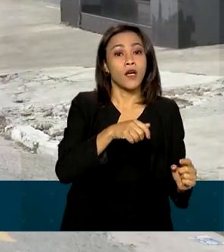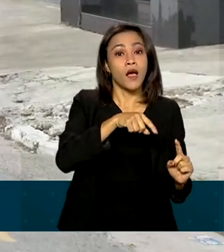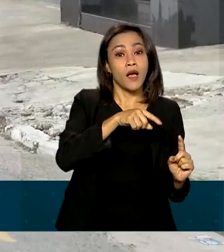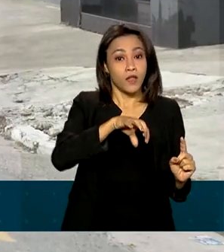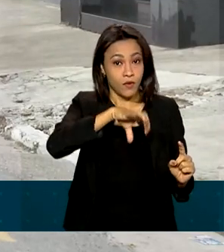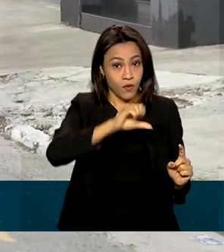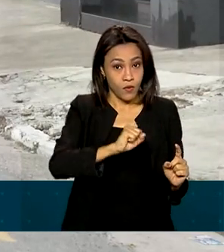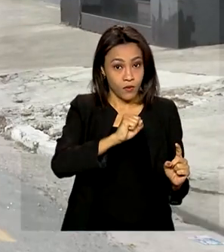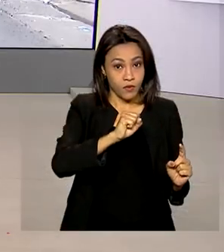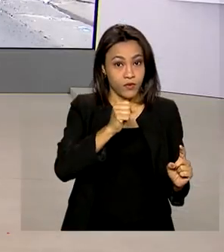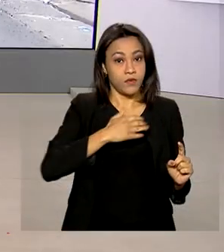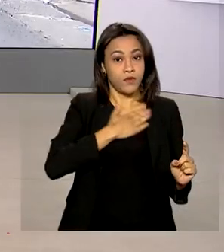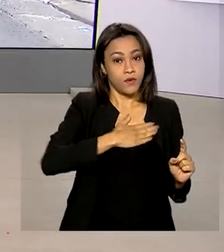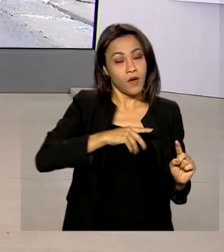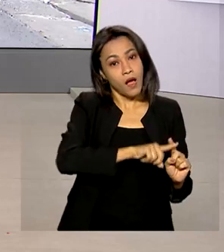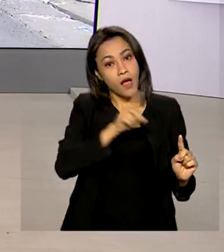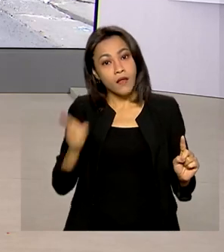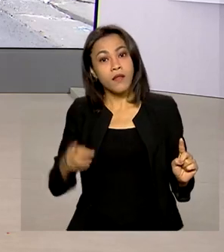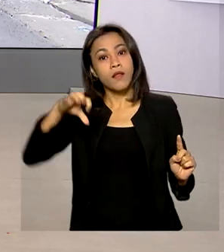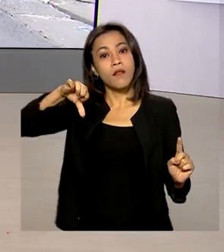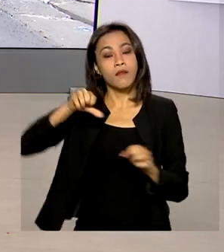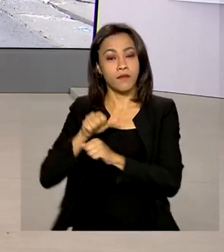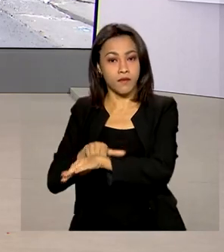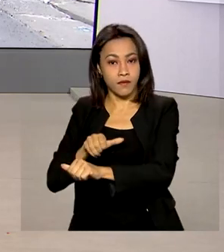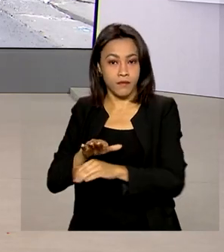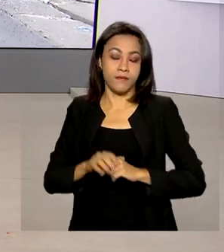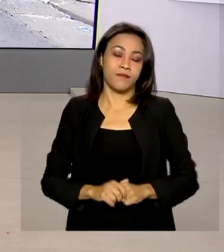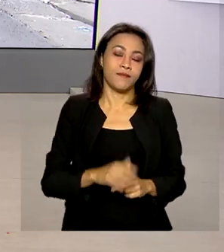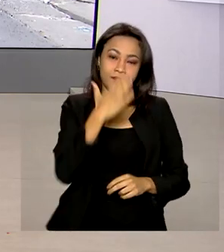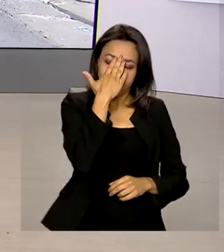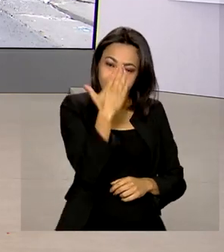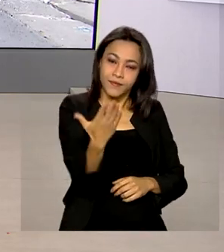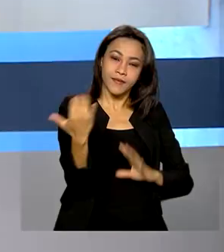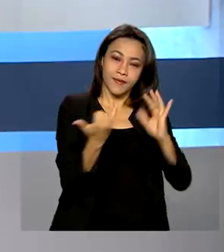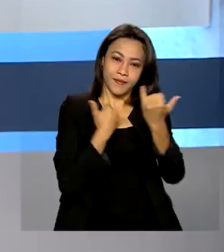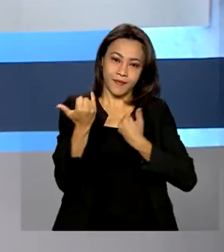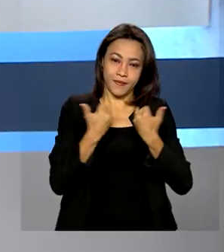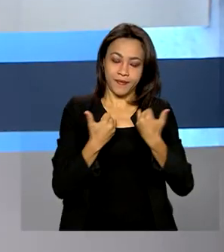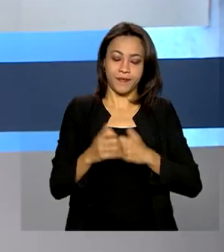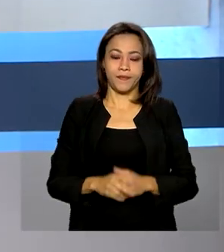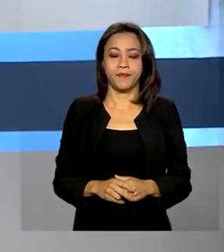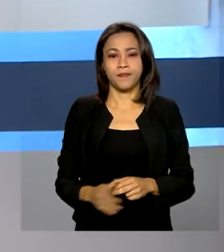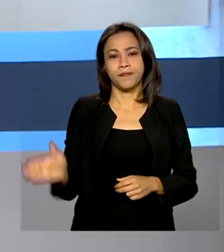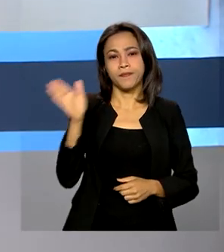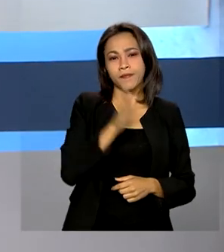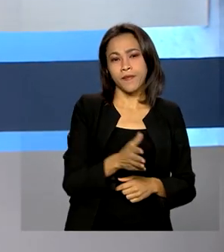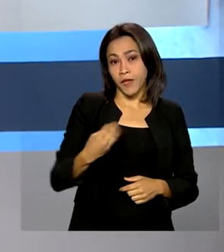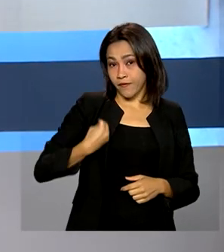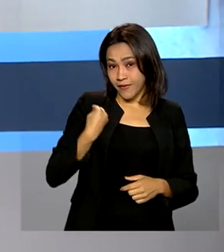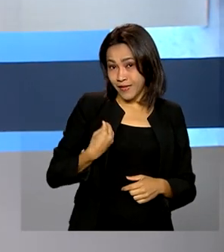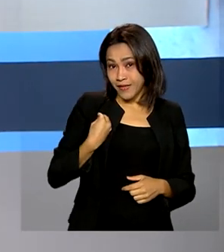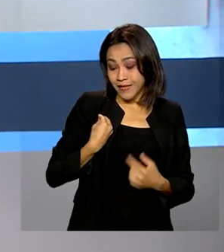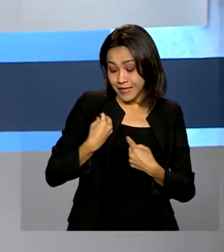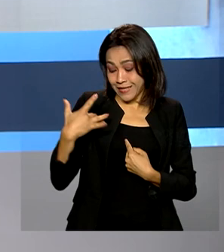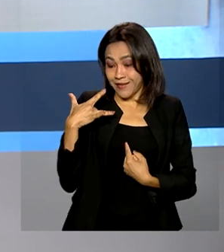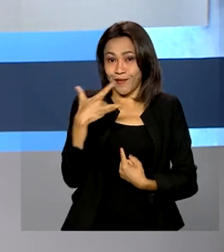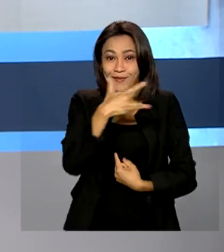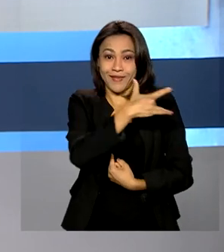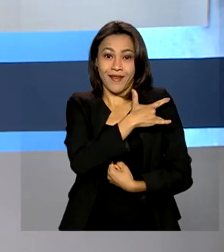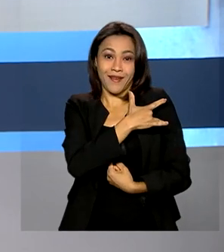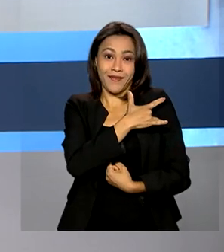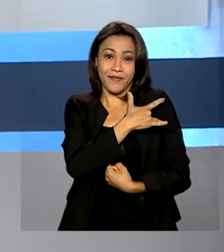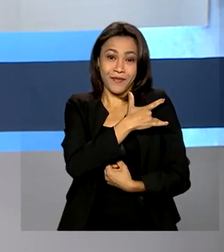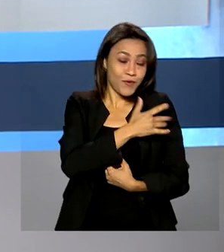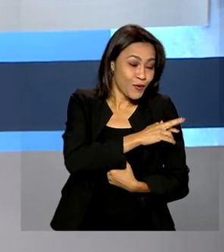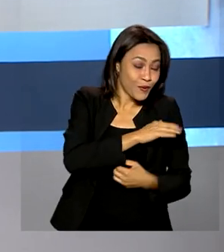Setembro Renata eu volto com vocês tudo obrigada Érica pelas suas informações Uma Vida Saudável vai além